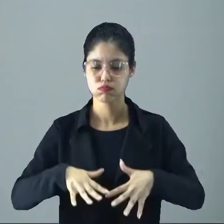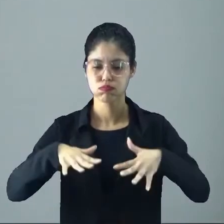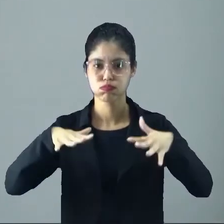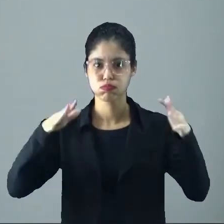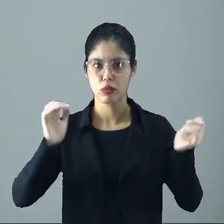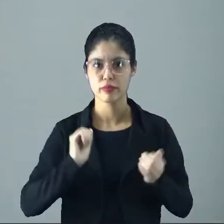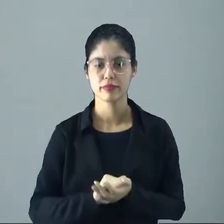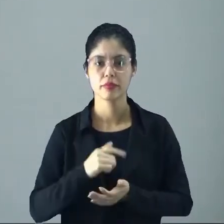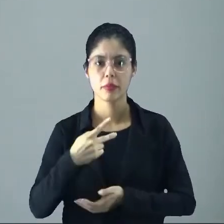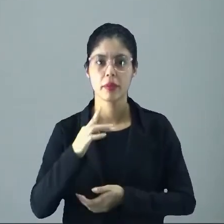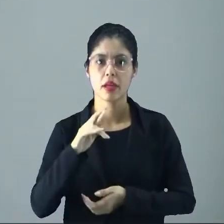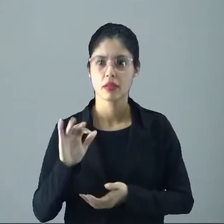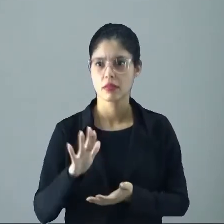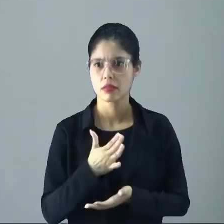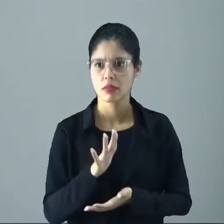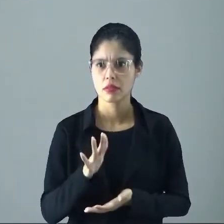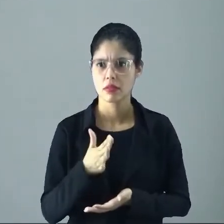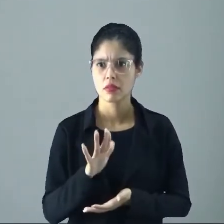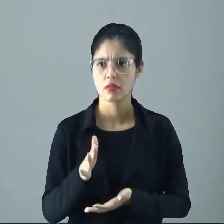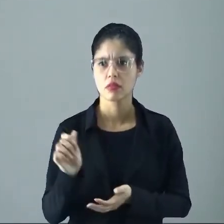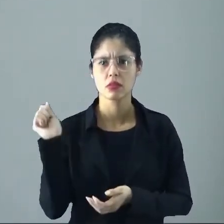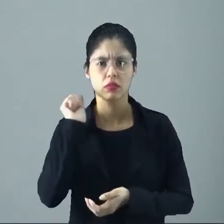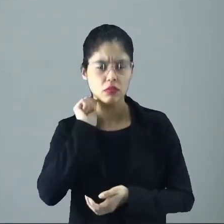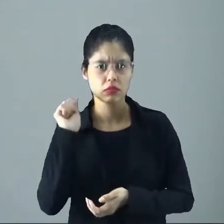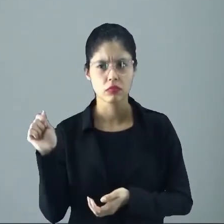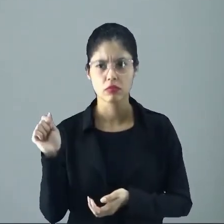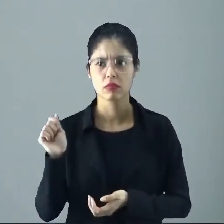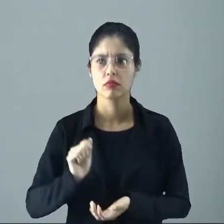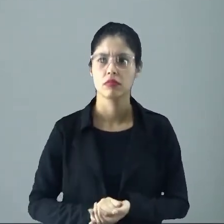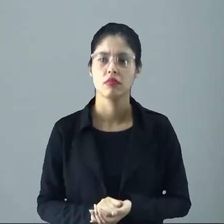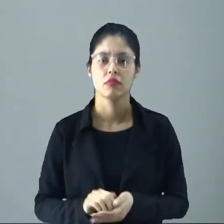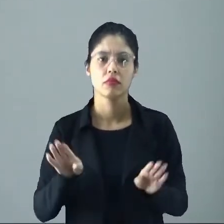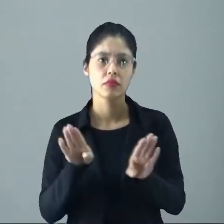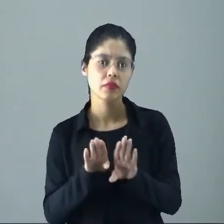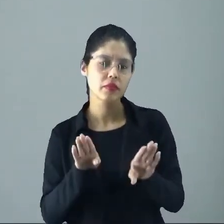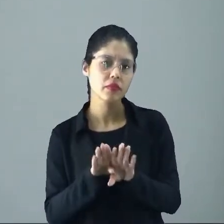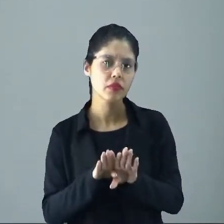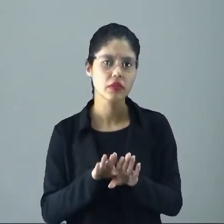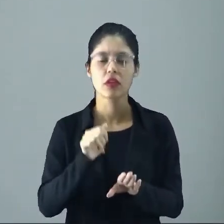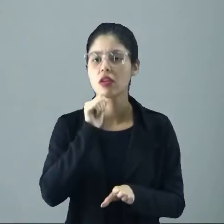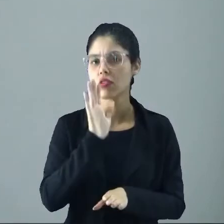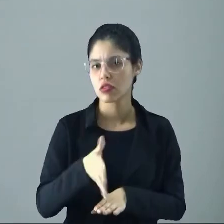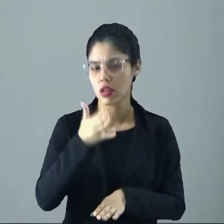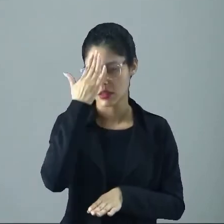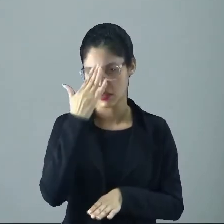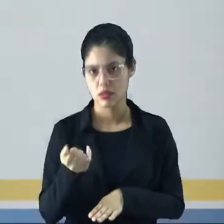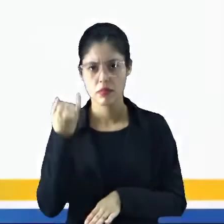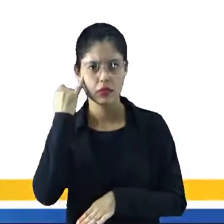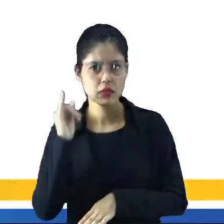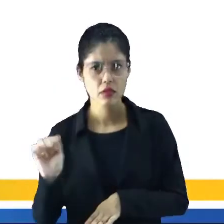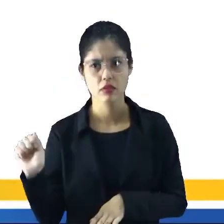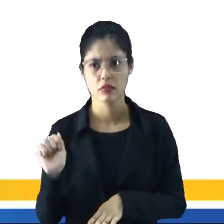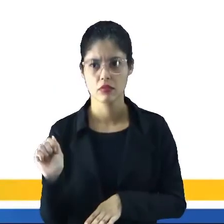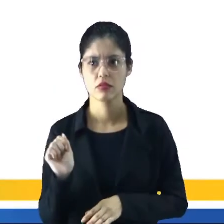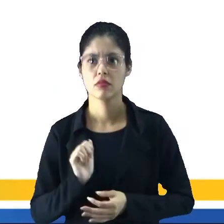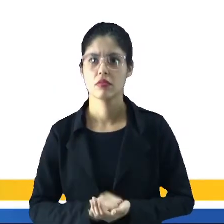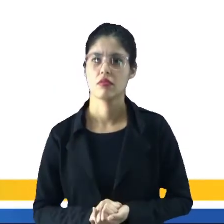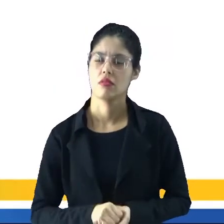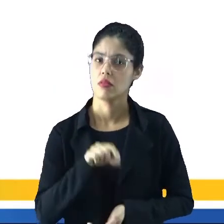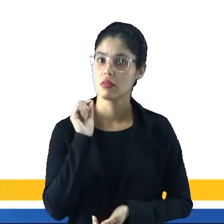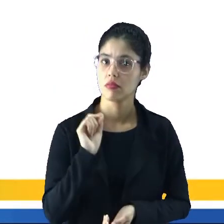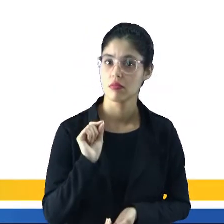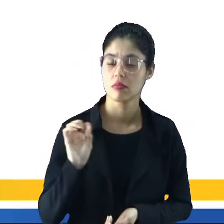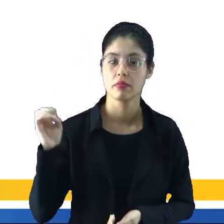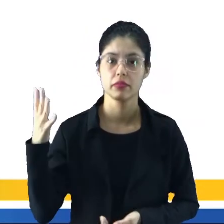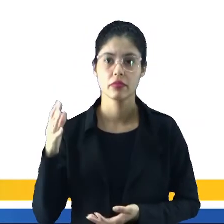enchentes no Paquistão, mais ou menos em agosto. Então você já vai ter uma ideia aí, ó, do que